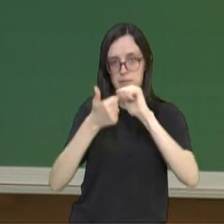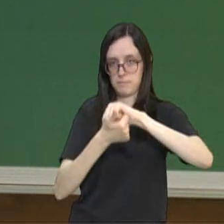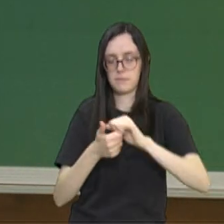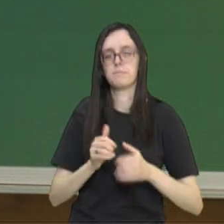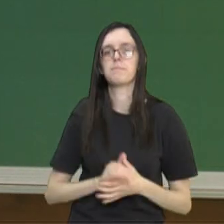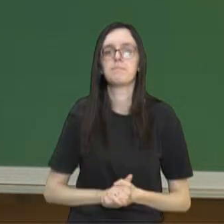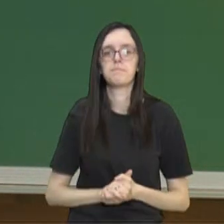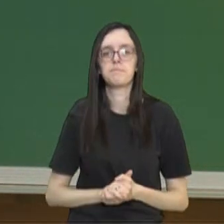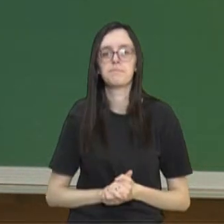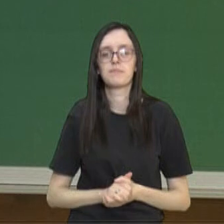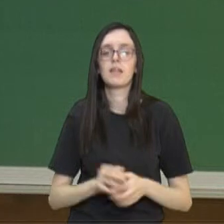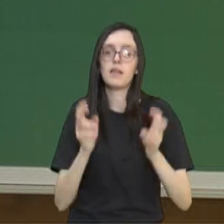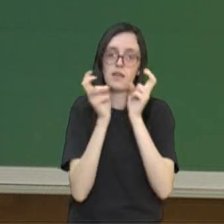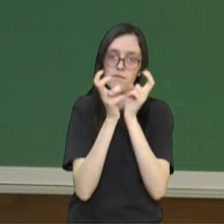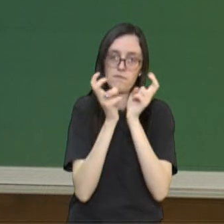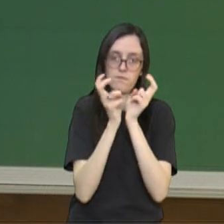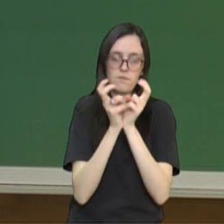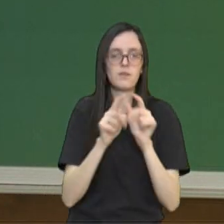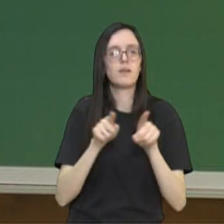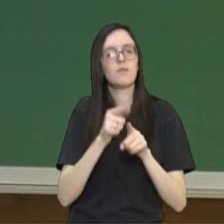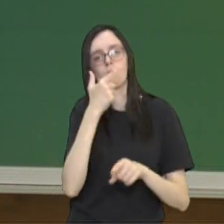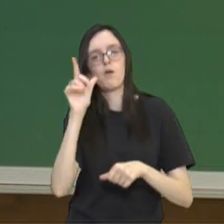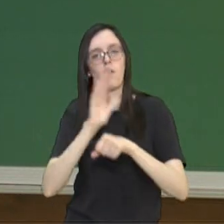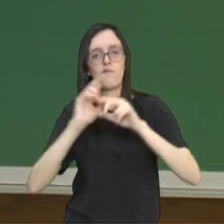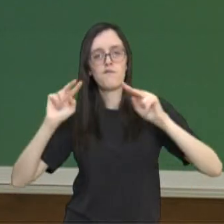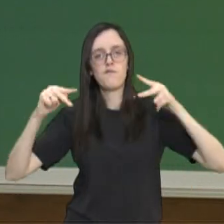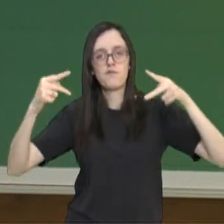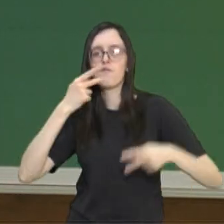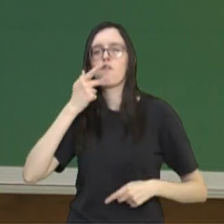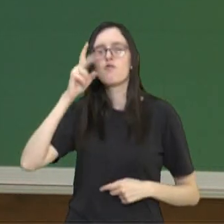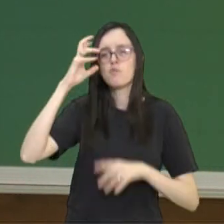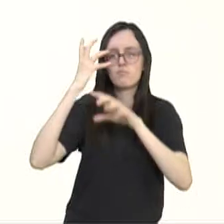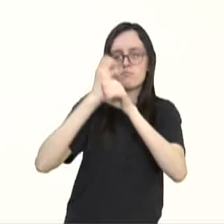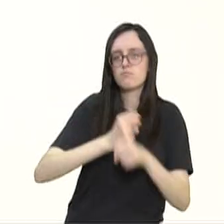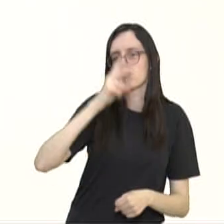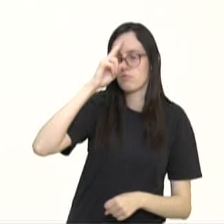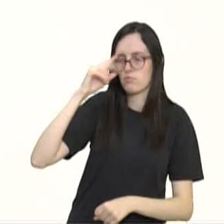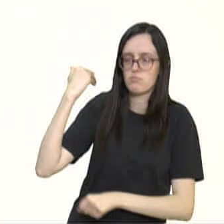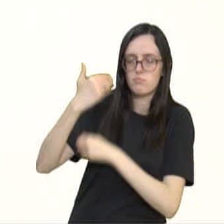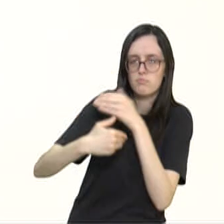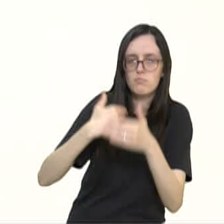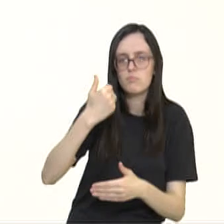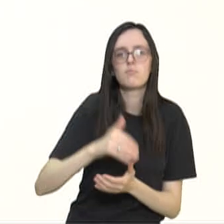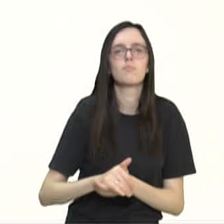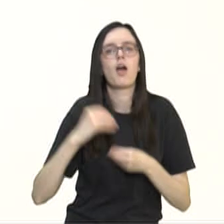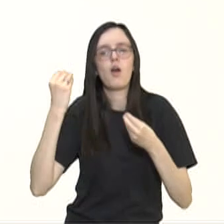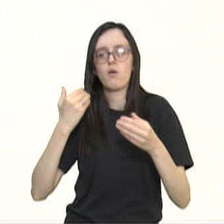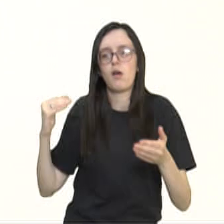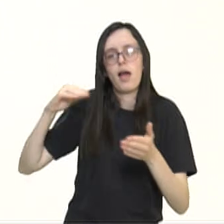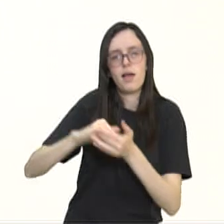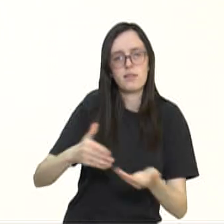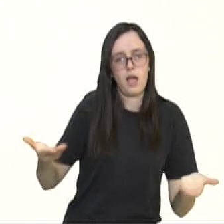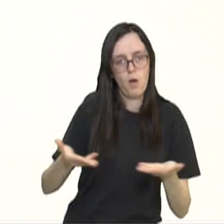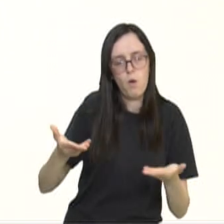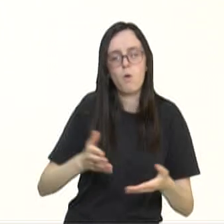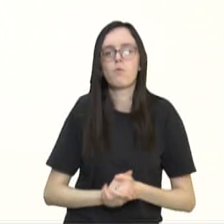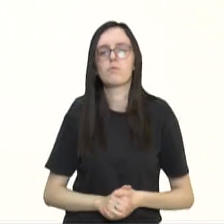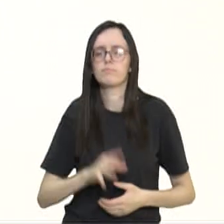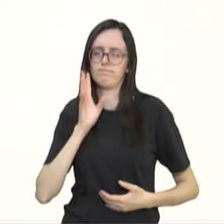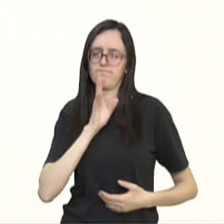né? E essa questão do esporte adaptado, né? Então, serve para cegos e para quem é